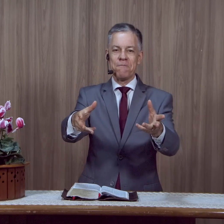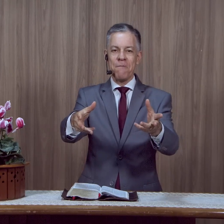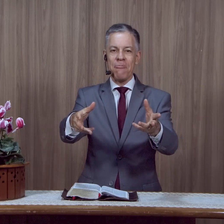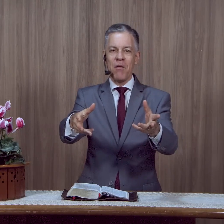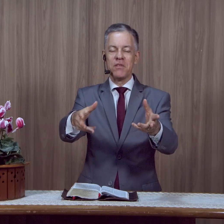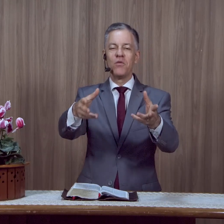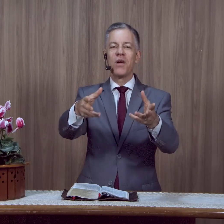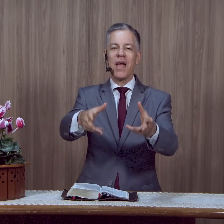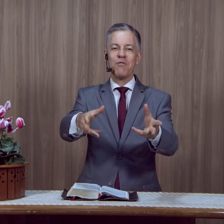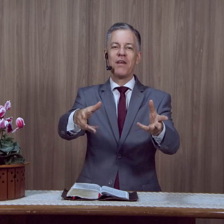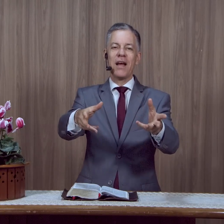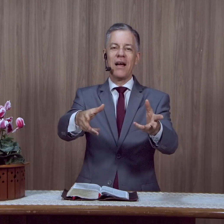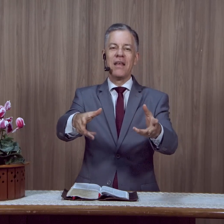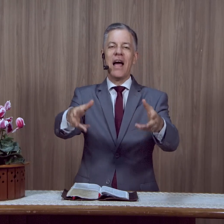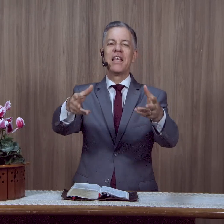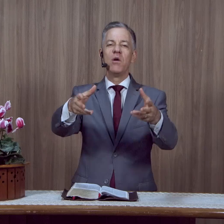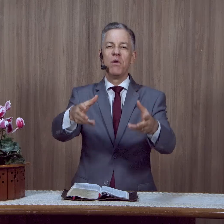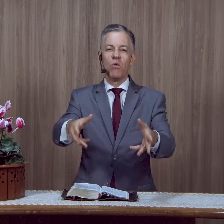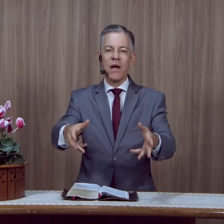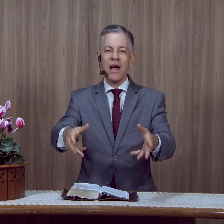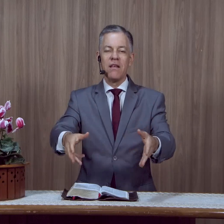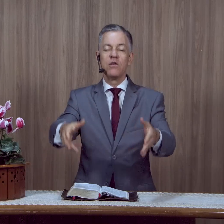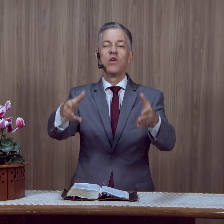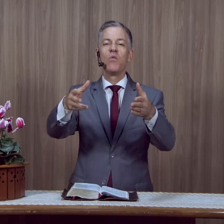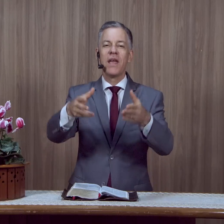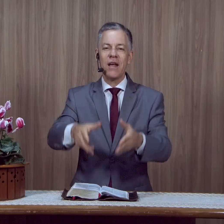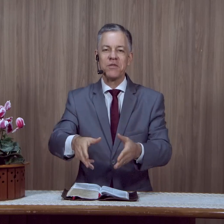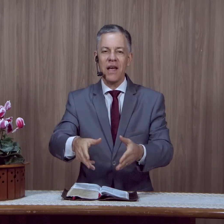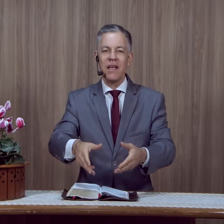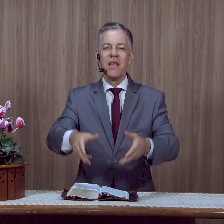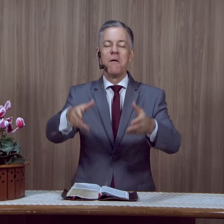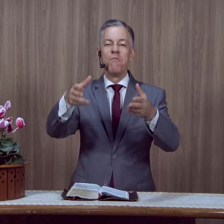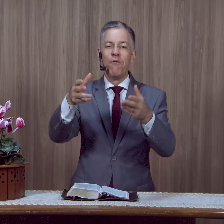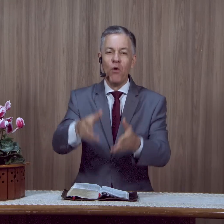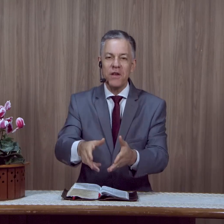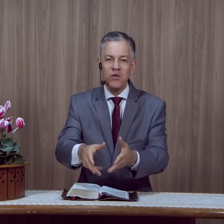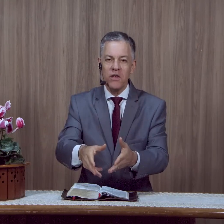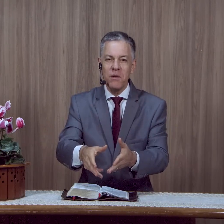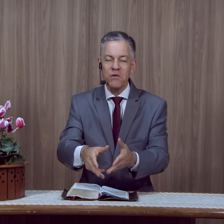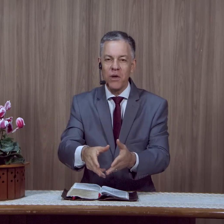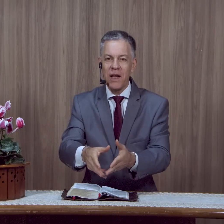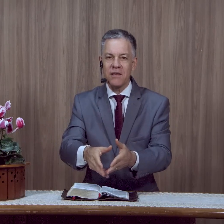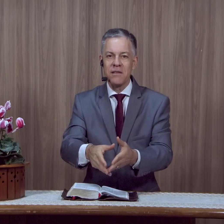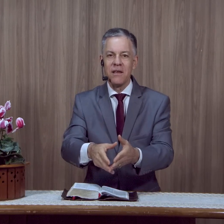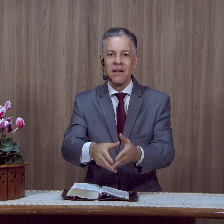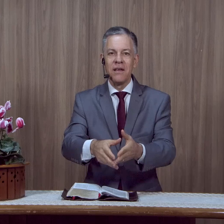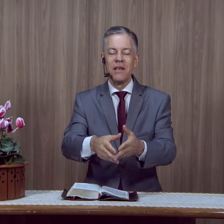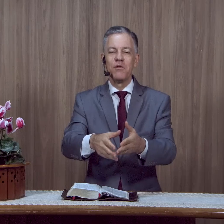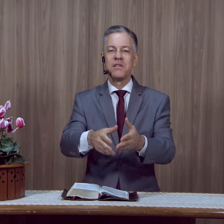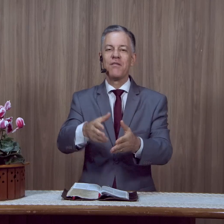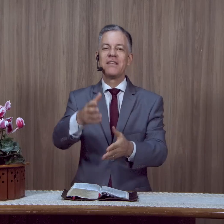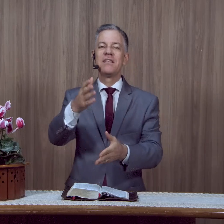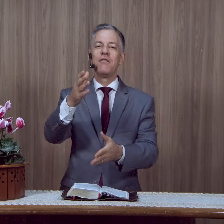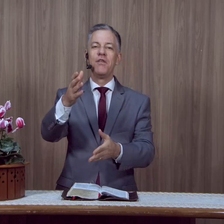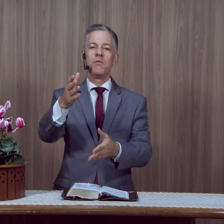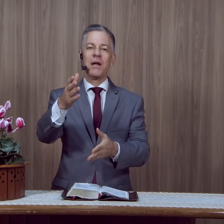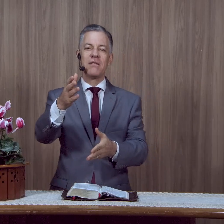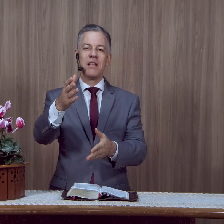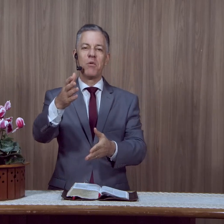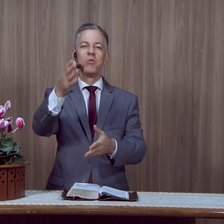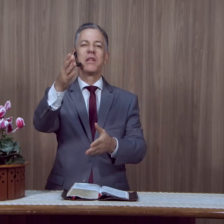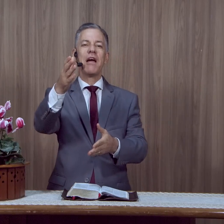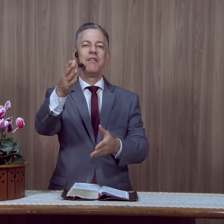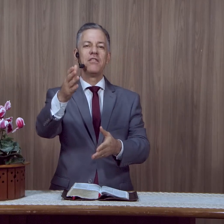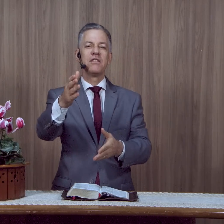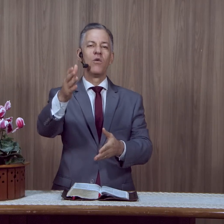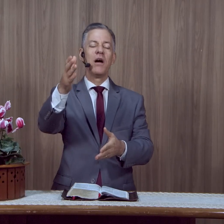amar. Você: eu quero ficar. Aqui é o meu lugar. Senhor, eu não quero sair. Fura, Senhor, as minhas orelhas. E você vai servi-lo para